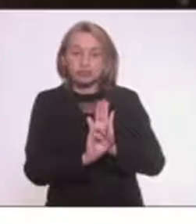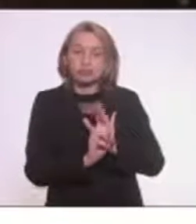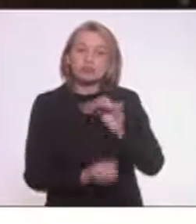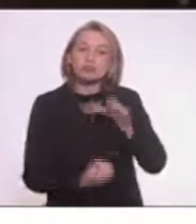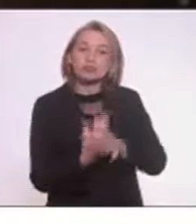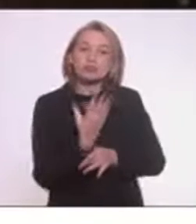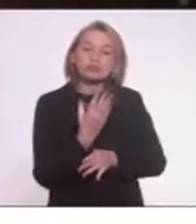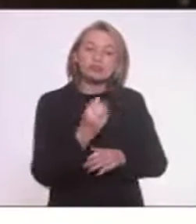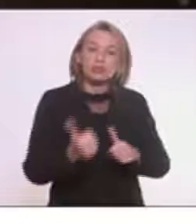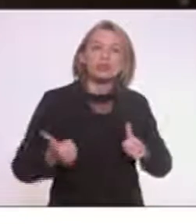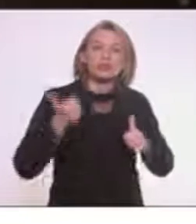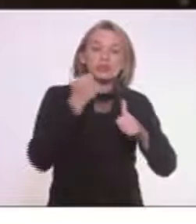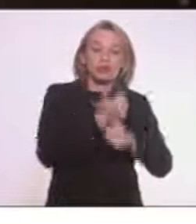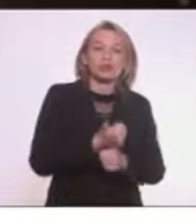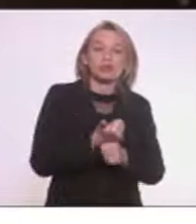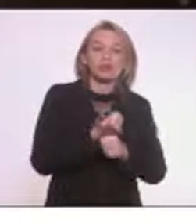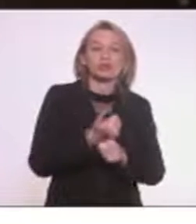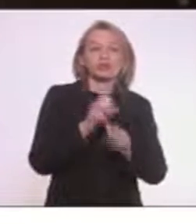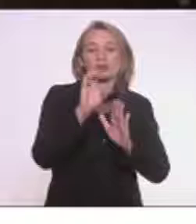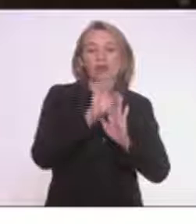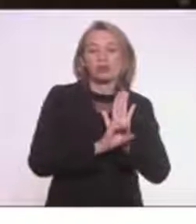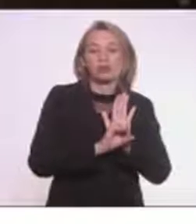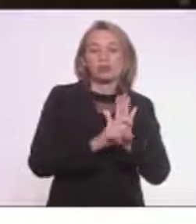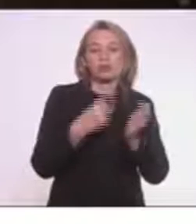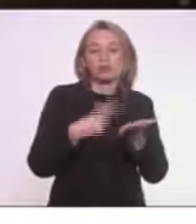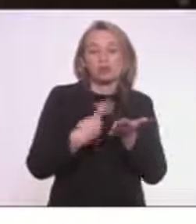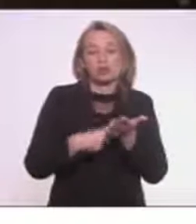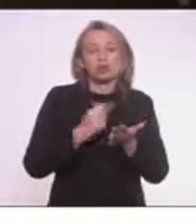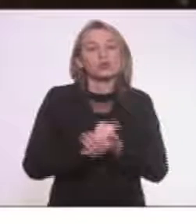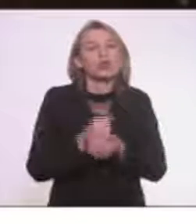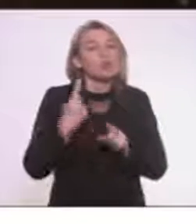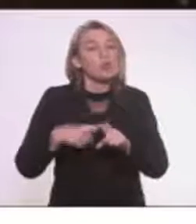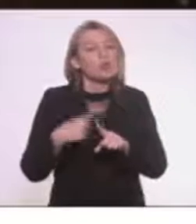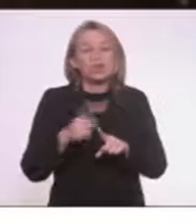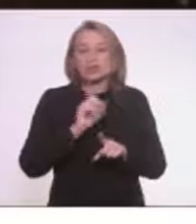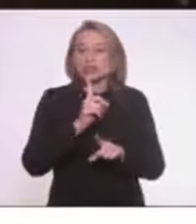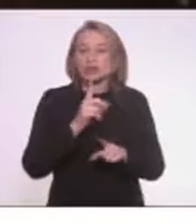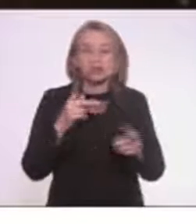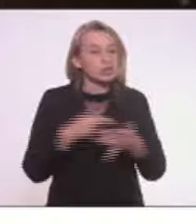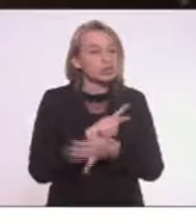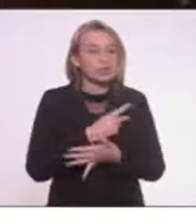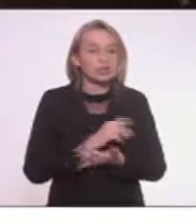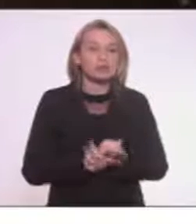produzindo uma subemenda por acordo. Porque se não for isso,